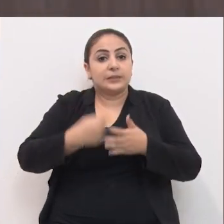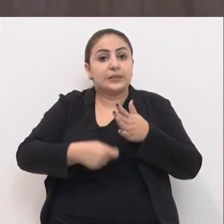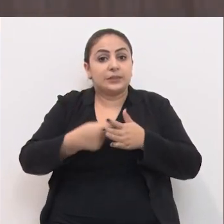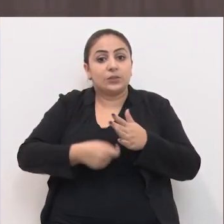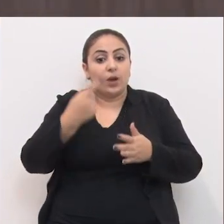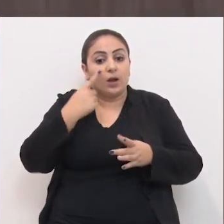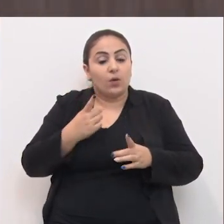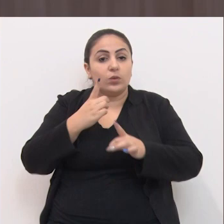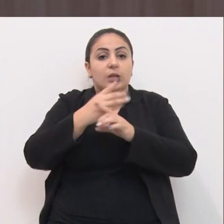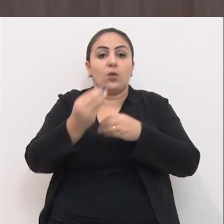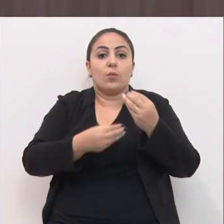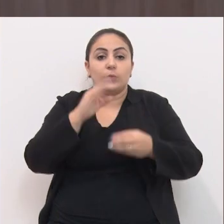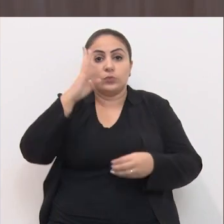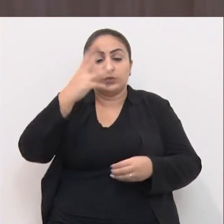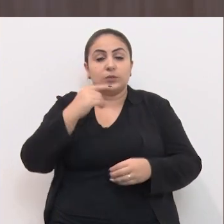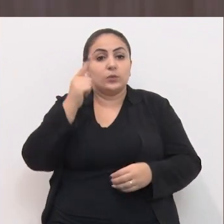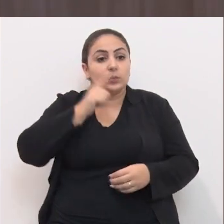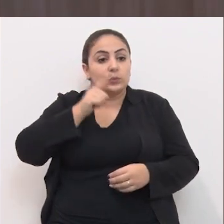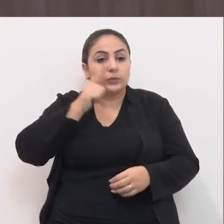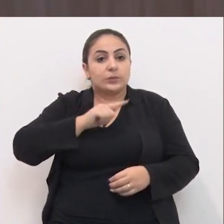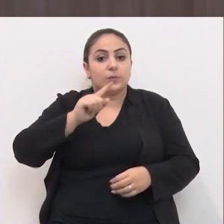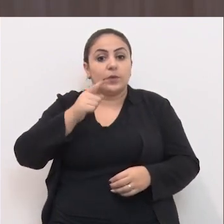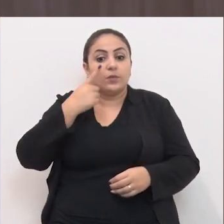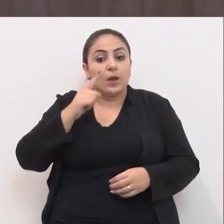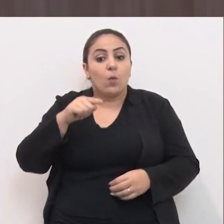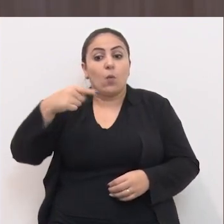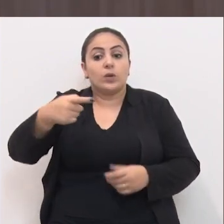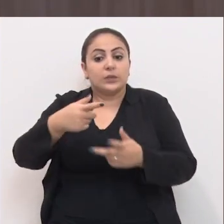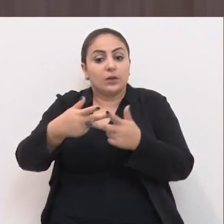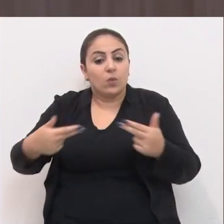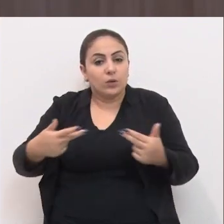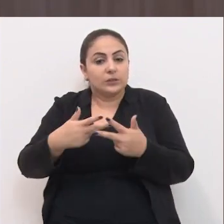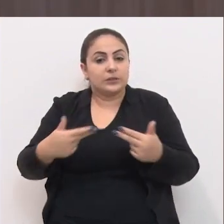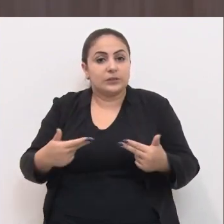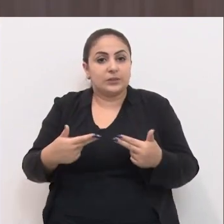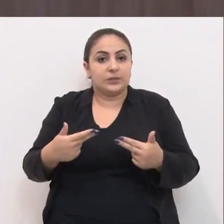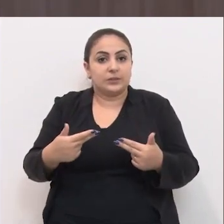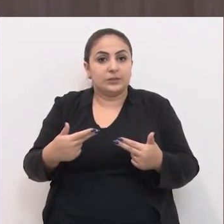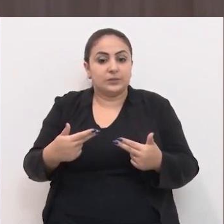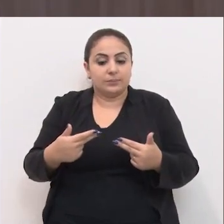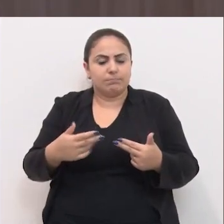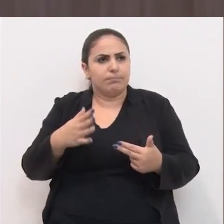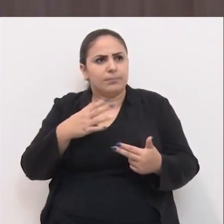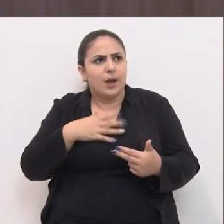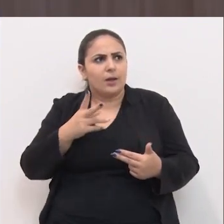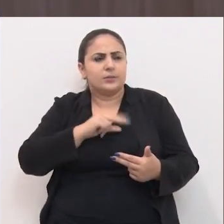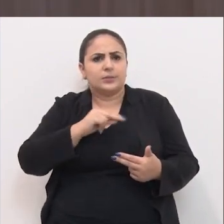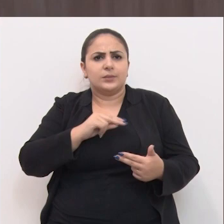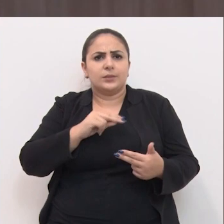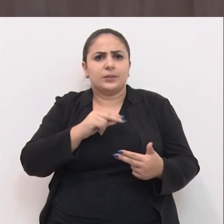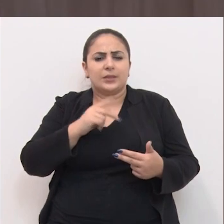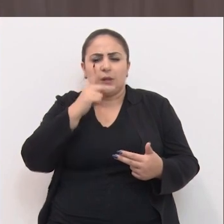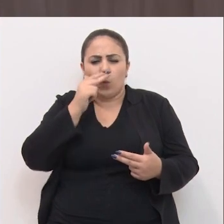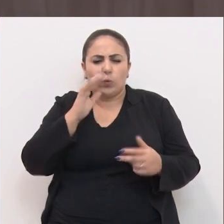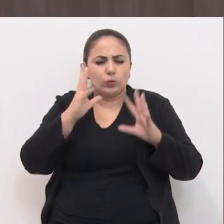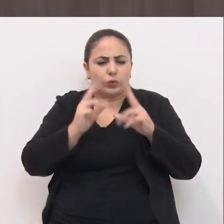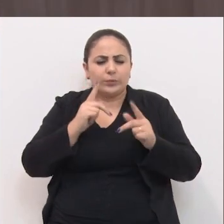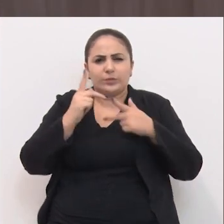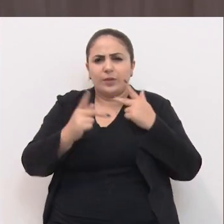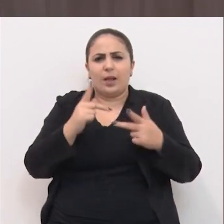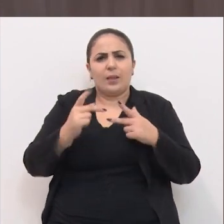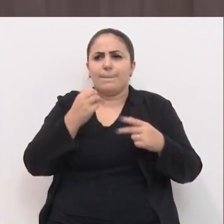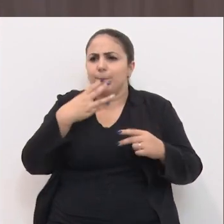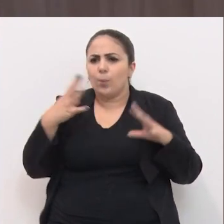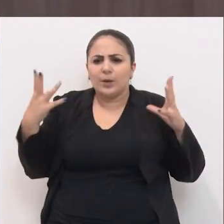com dinheiro do governo federal, Caixa Econômica Federal, e a gente estava emperrando na contrapartida, que ela